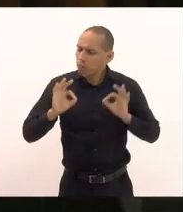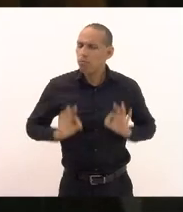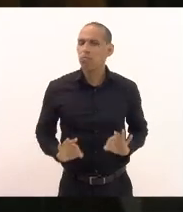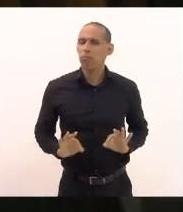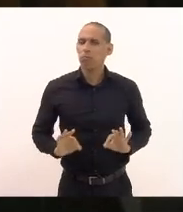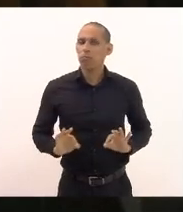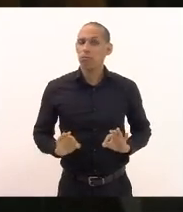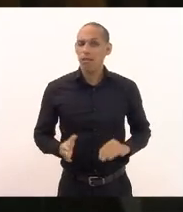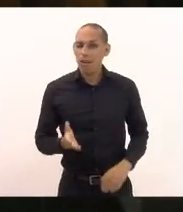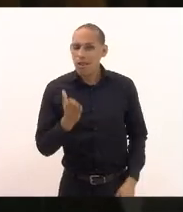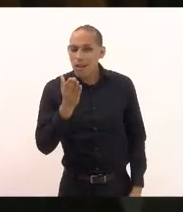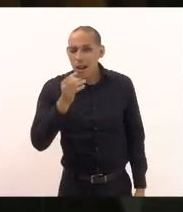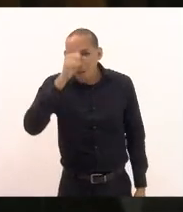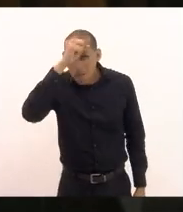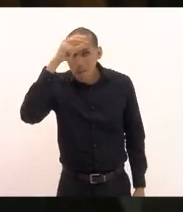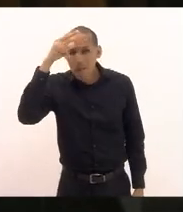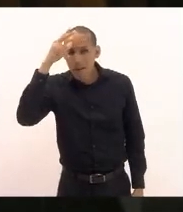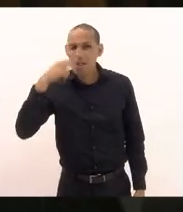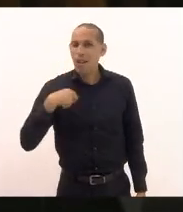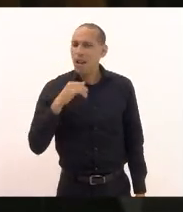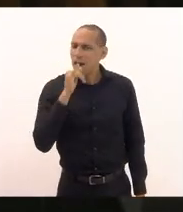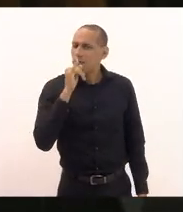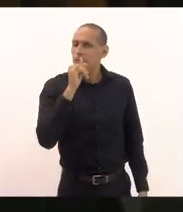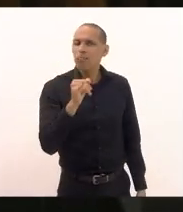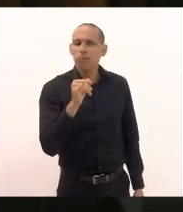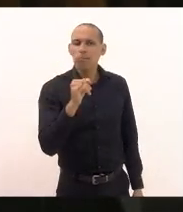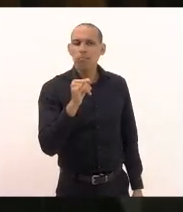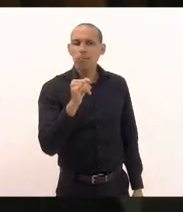esse prefeito, eu digo uma coisa,